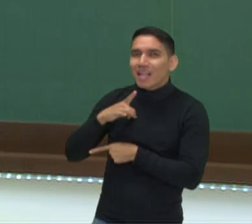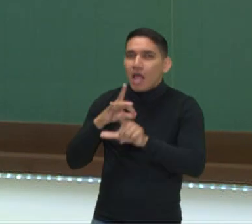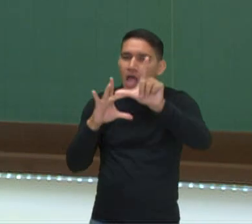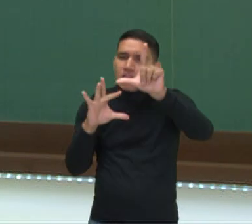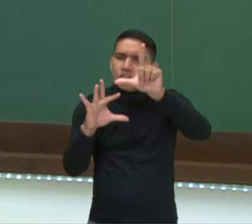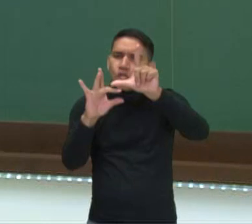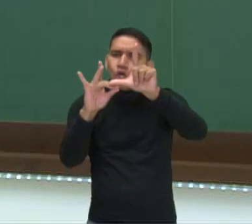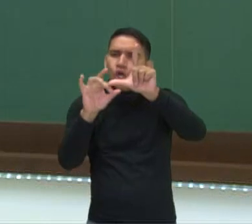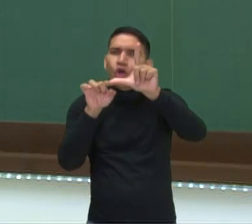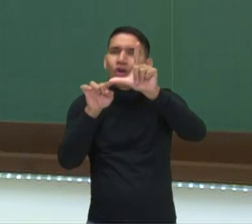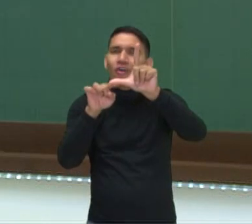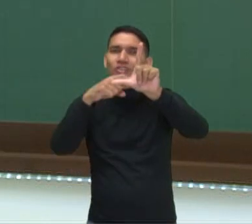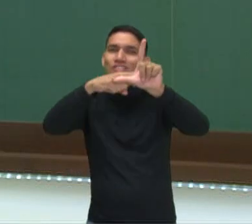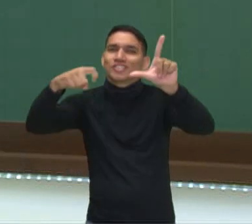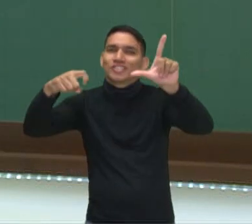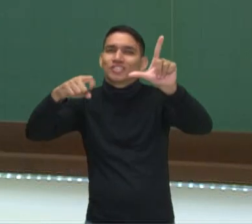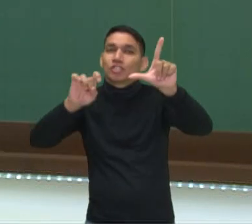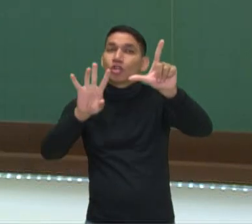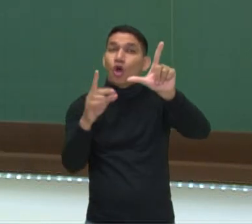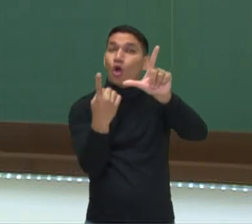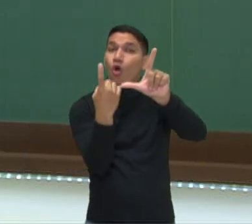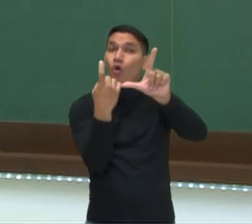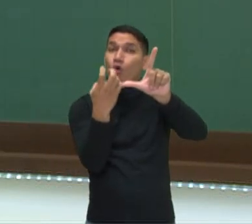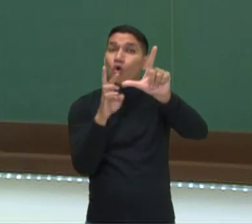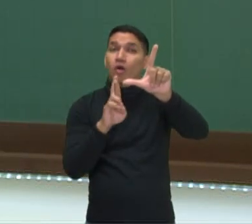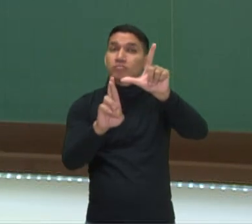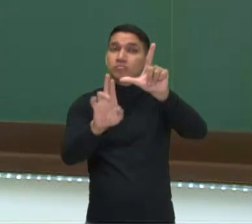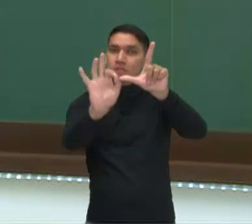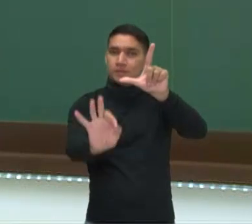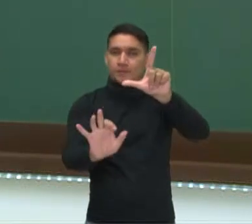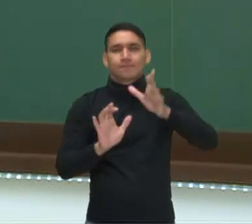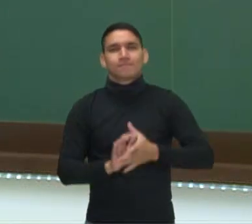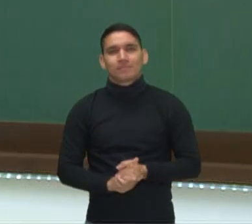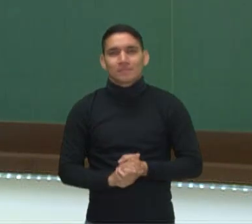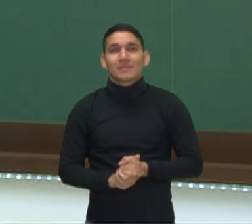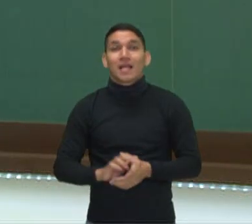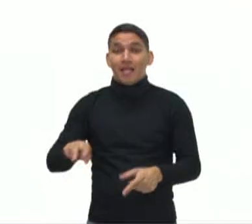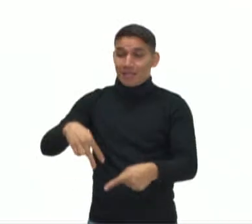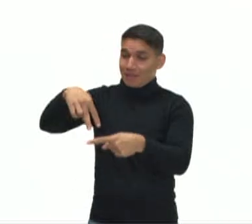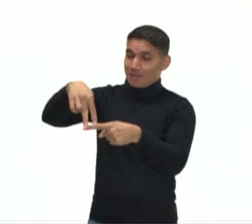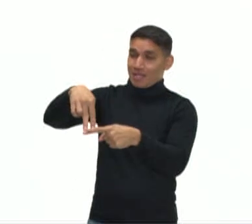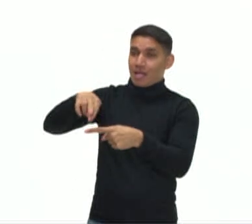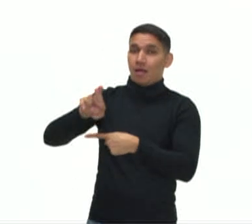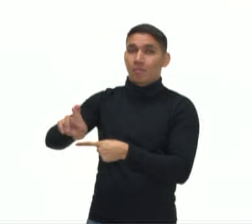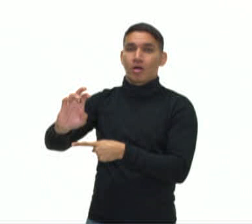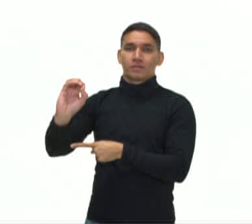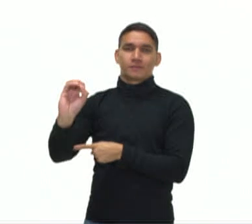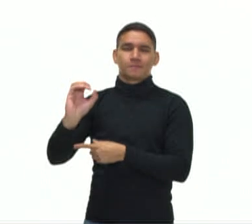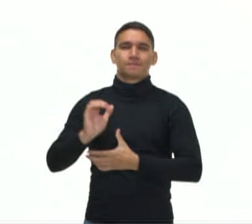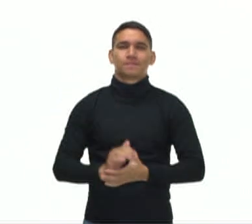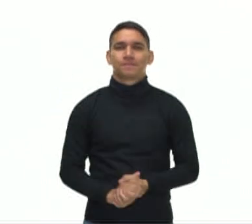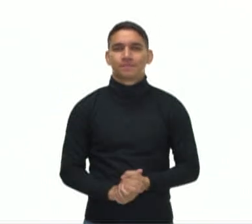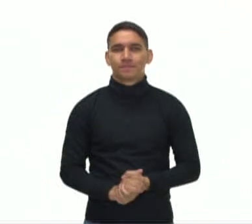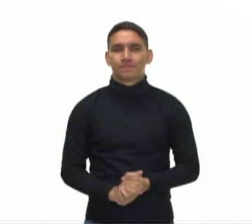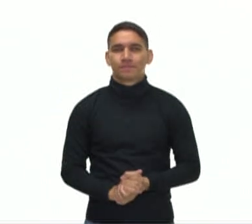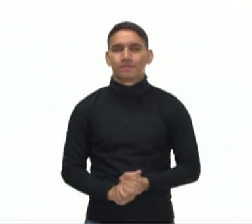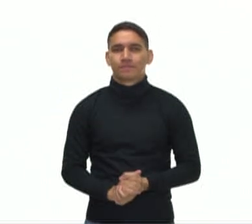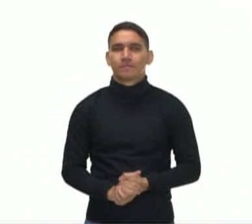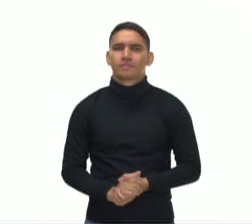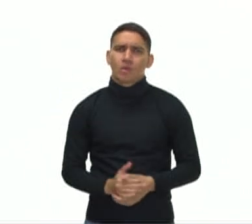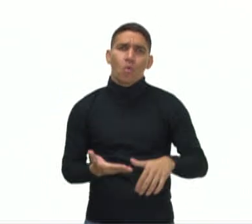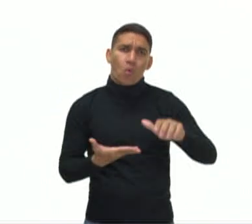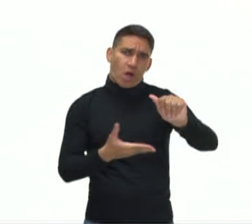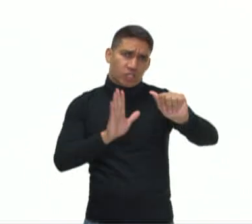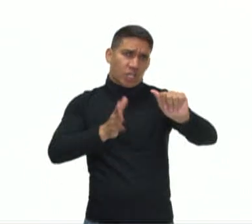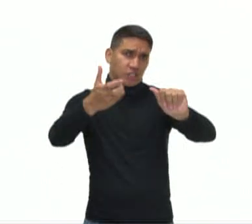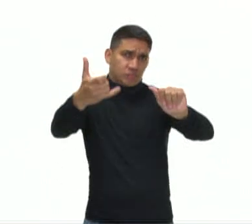x. Significa que ela tem uma raiz real e o meu delta é igual a zero. O A, a gente já falou, né?